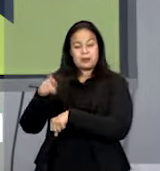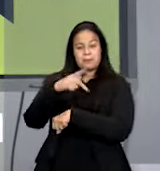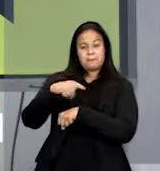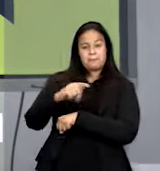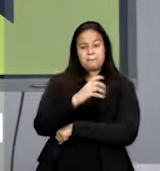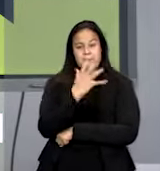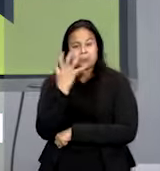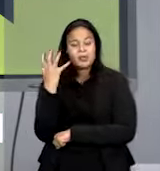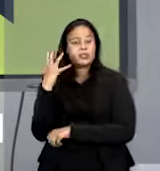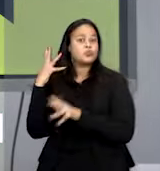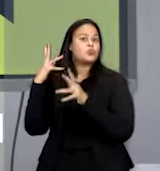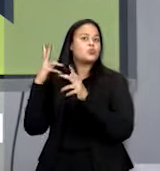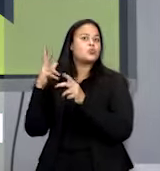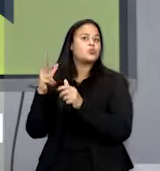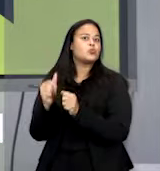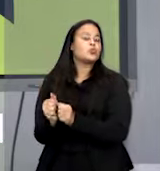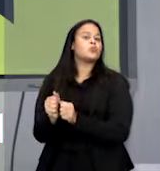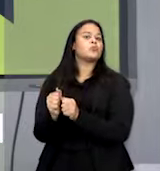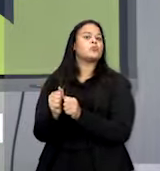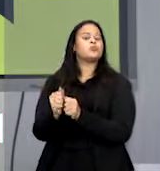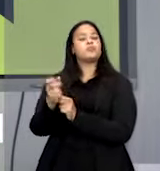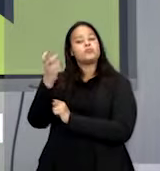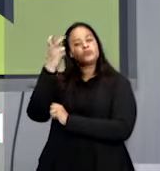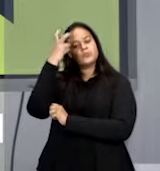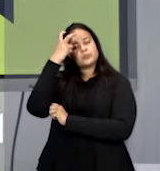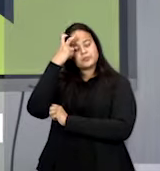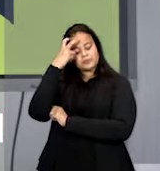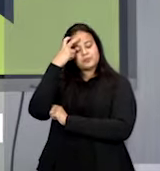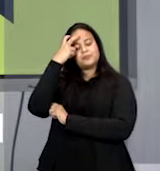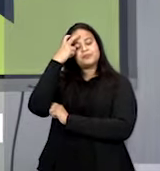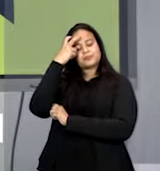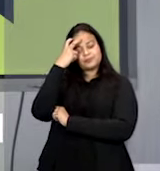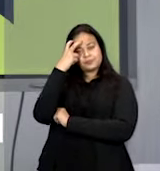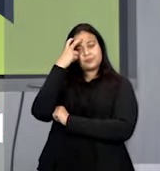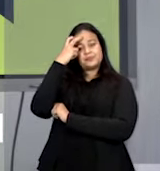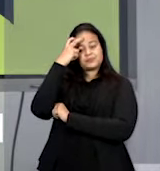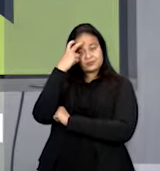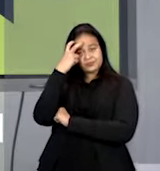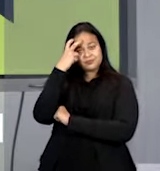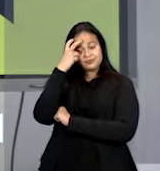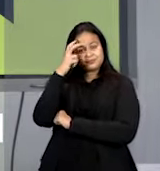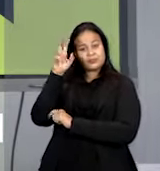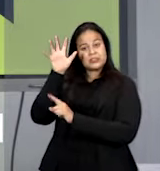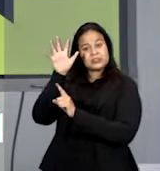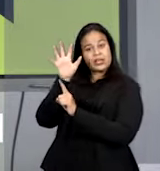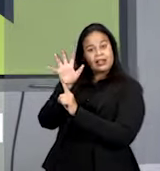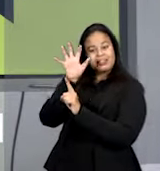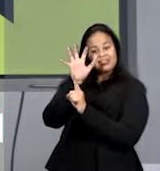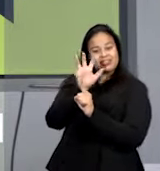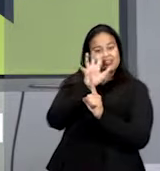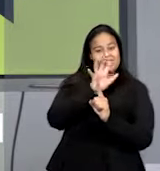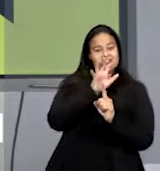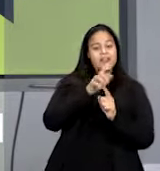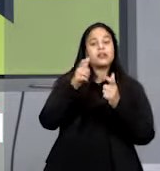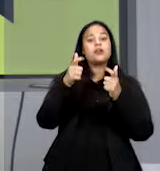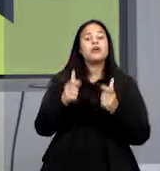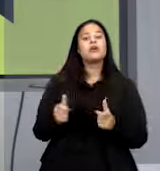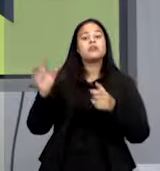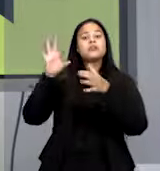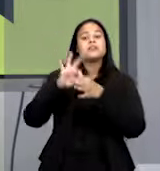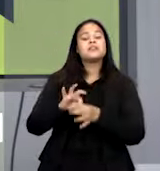isso é construção, tudo isso é cultural, tudo isso é interferência na natureza. Antes de ter